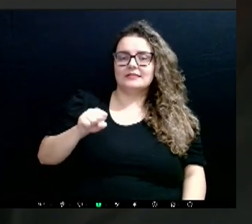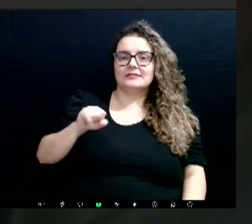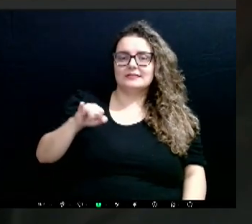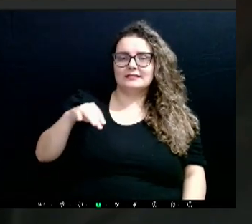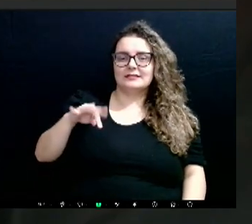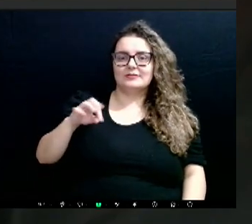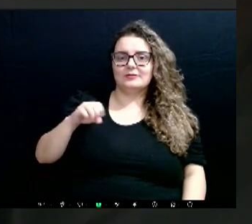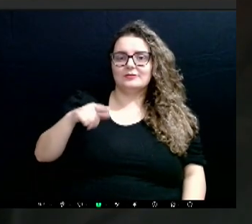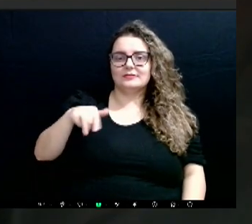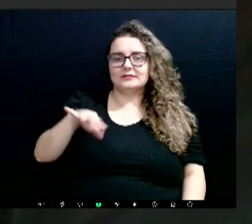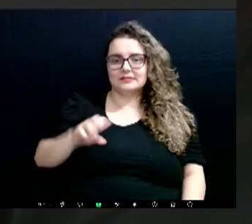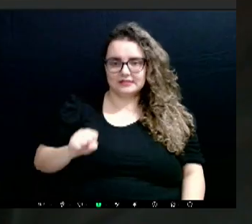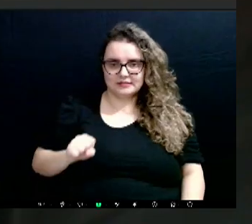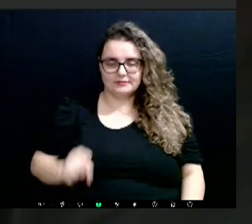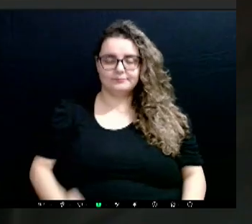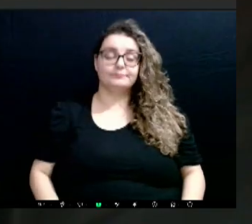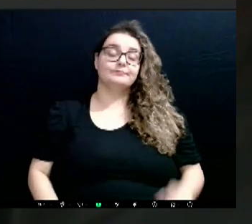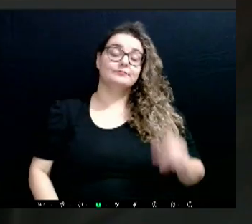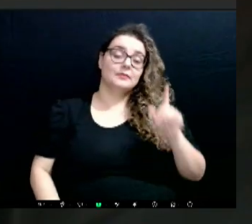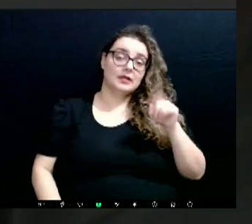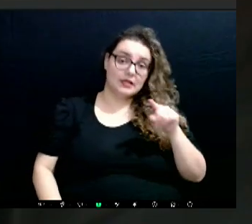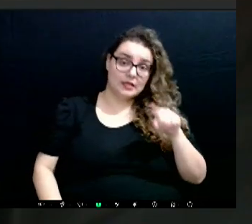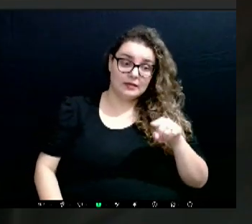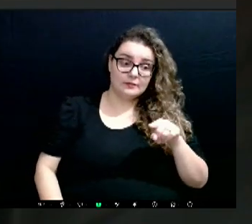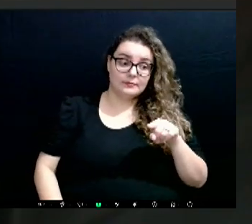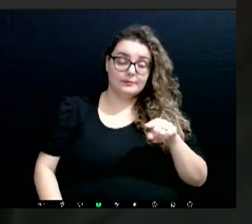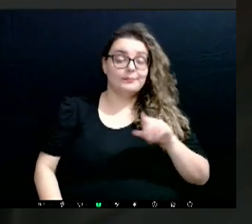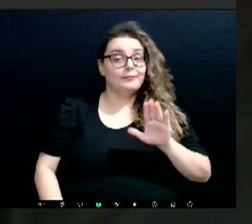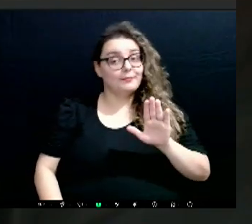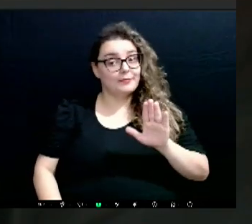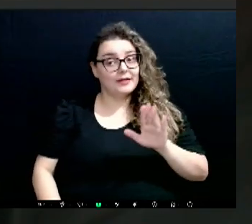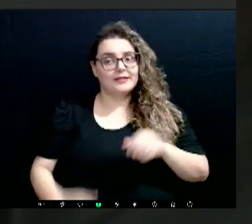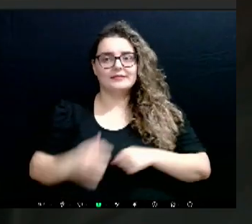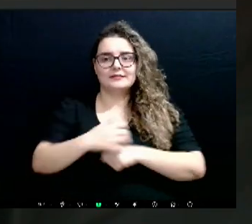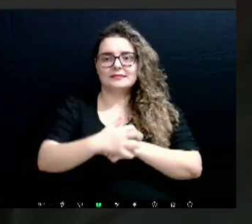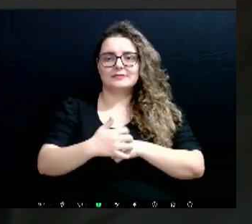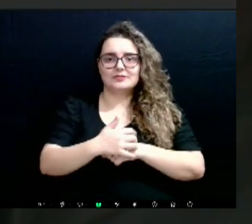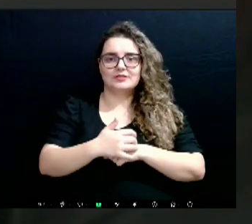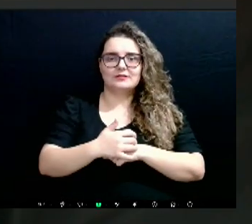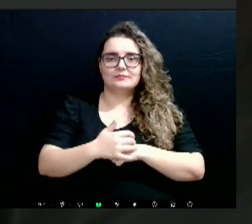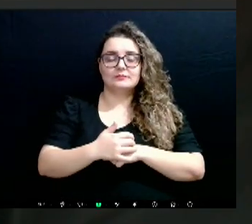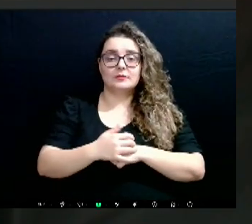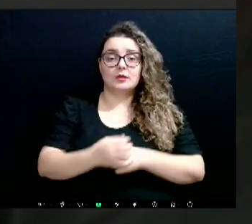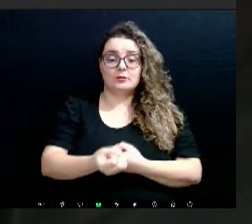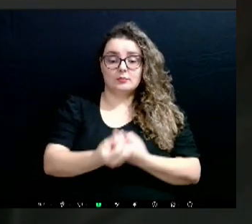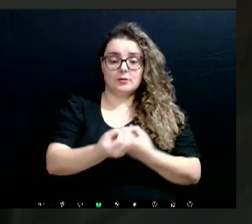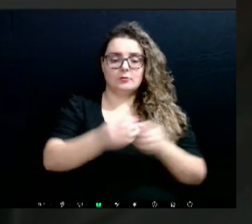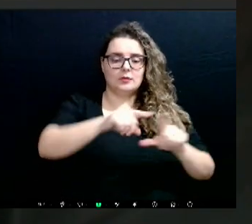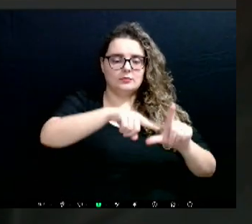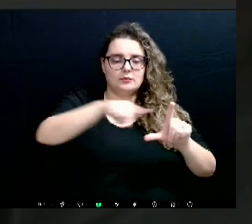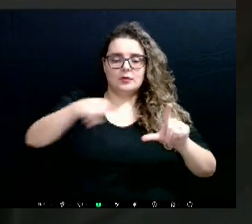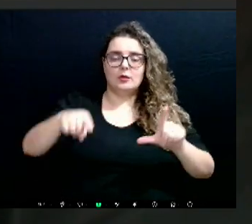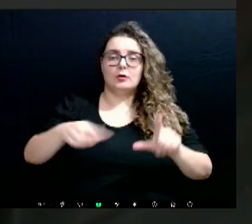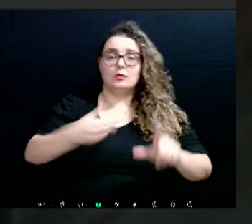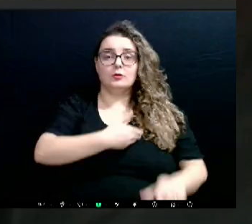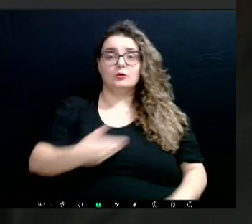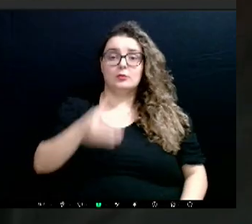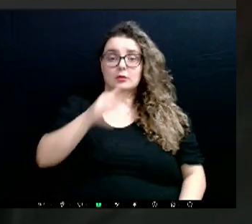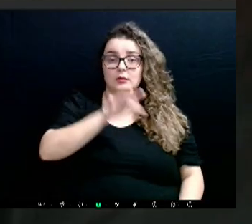desintoxicação. Mas é digital, é das telas. Dados estatísticos do governo federal mostram que no